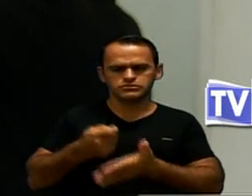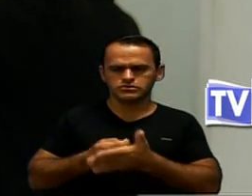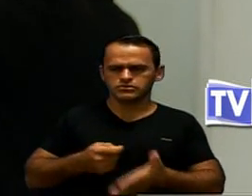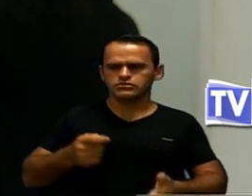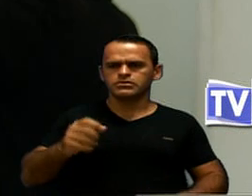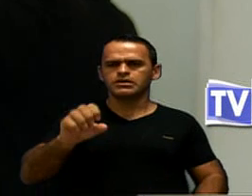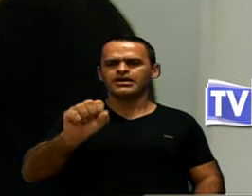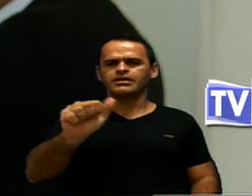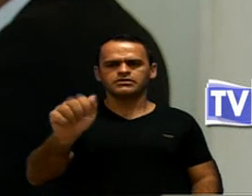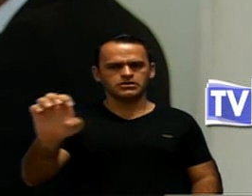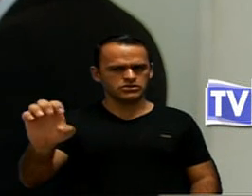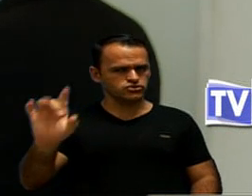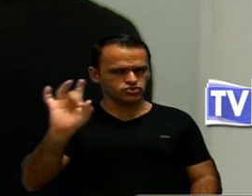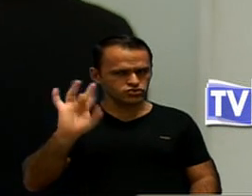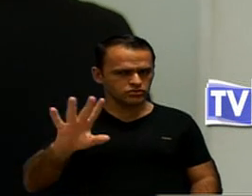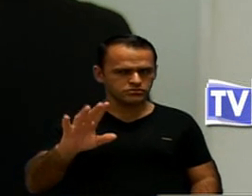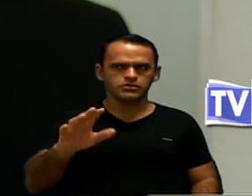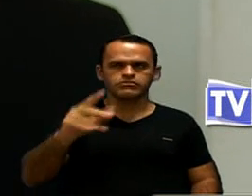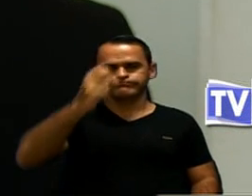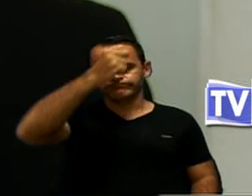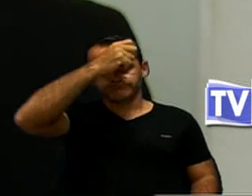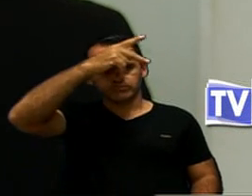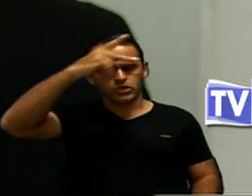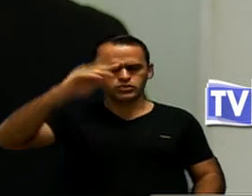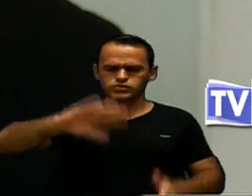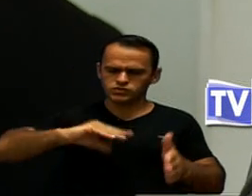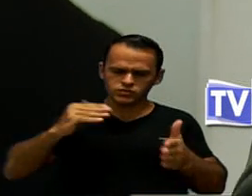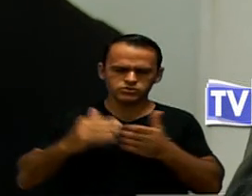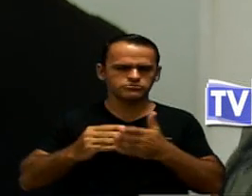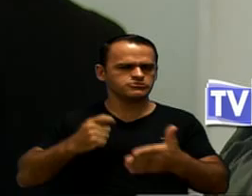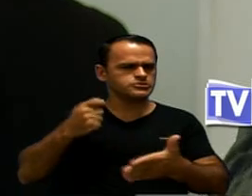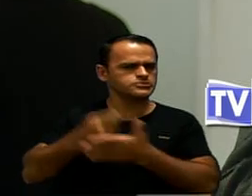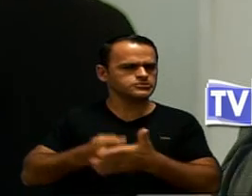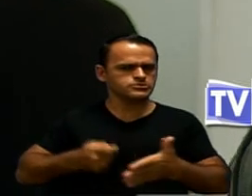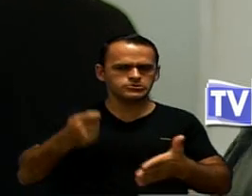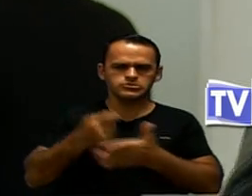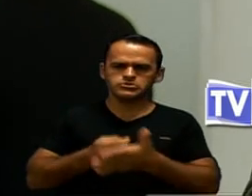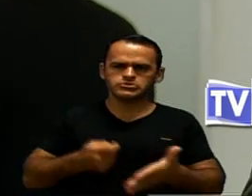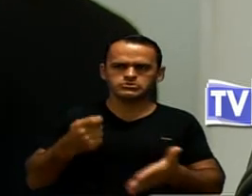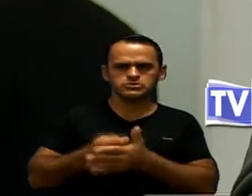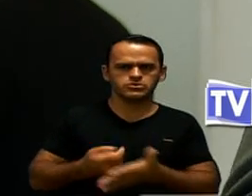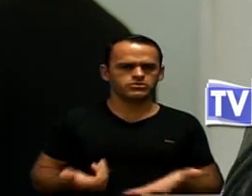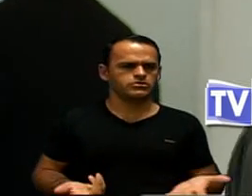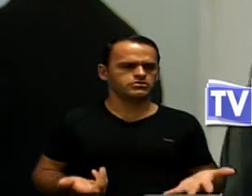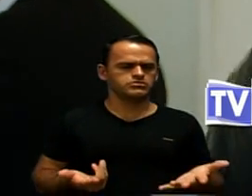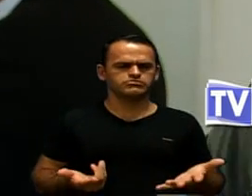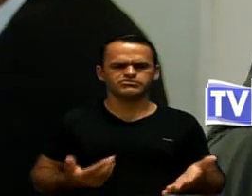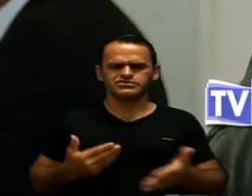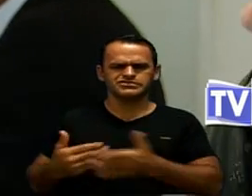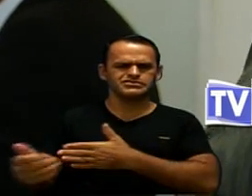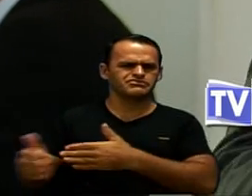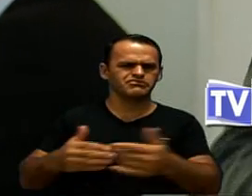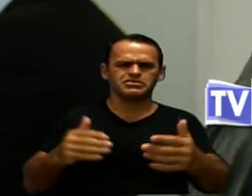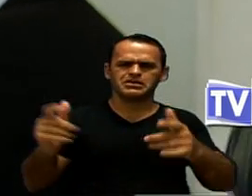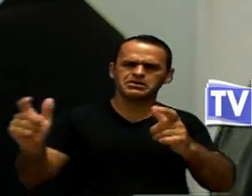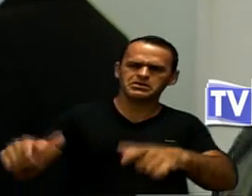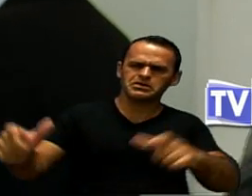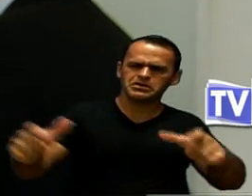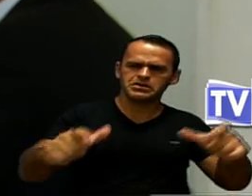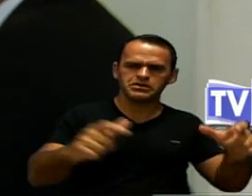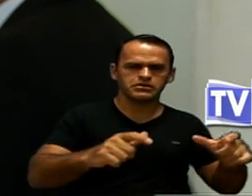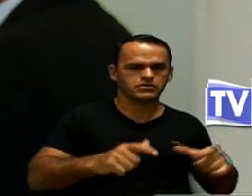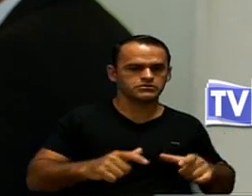Ronald Dussai, mas todo o executivo, para que esse tipo de assunto, não importa para onde vá, mas